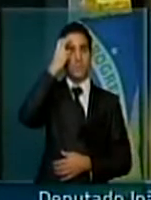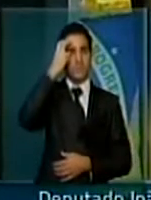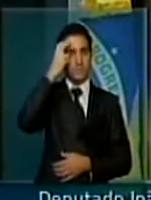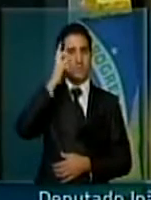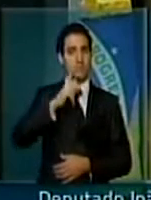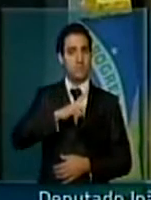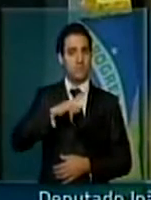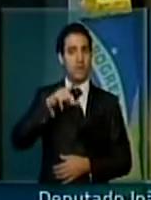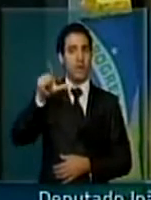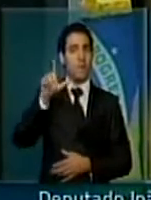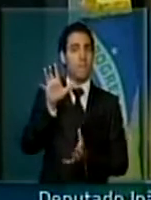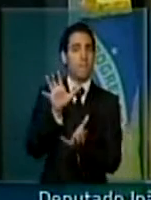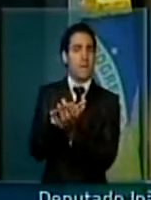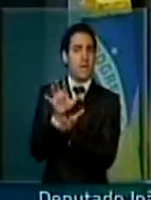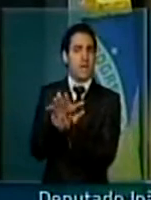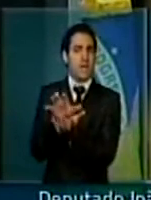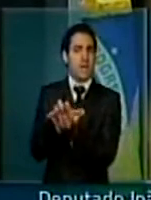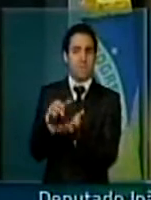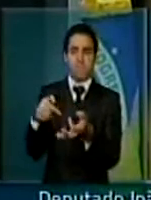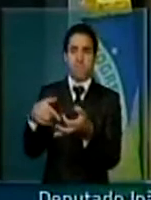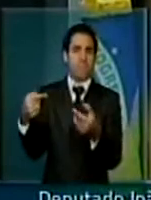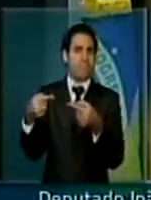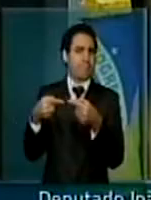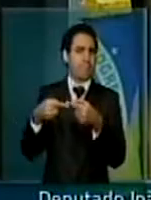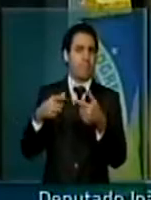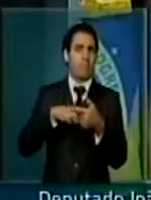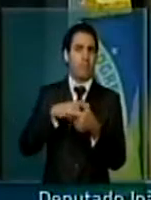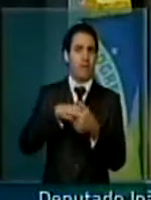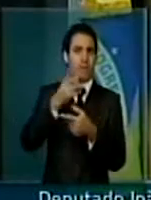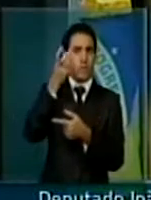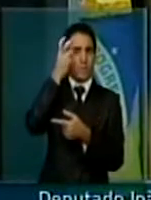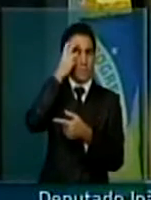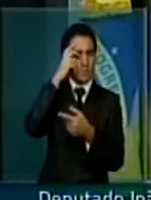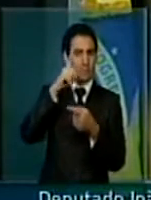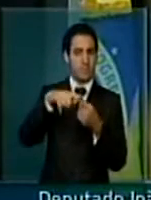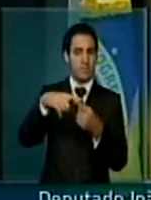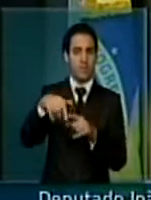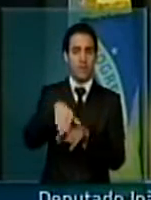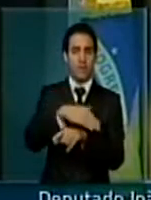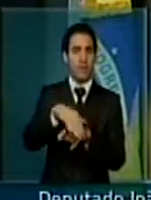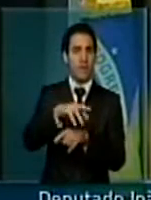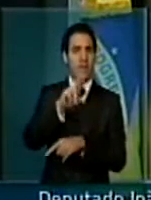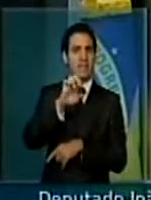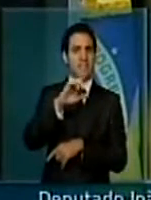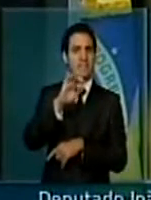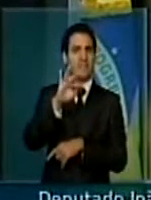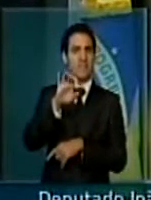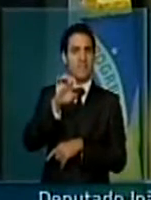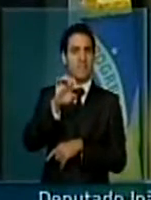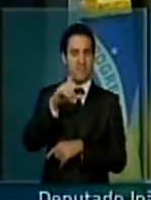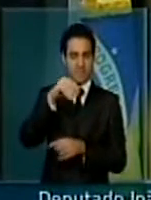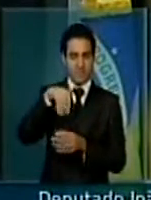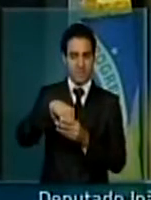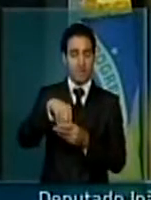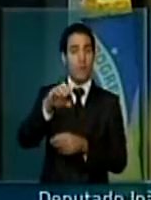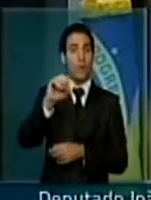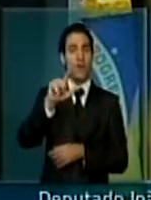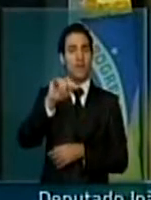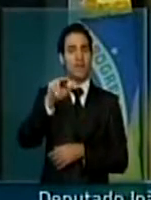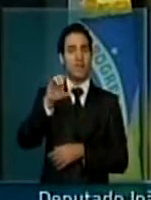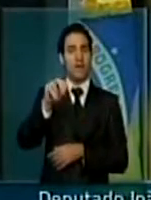hoje o estado de Pernambuco, nas ruas do Recife e nas ladeiras de